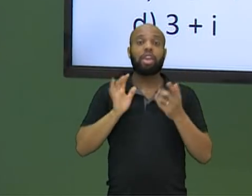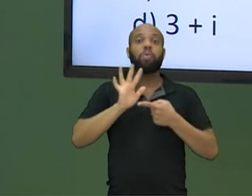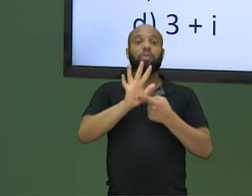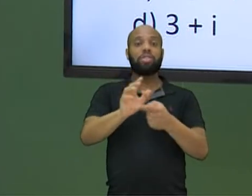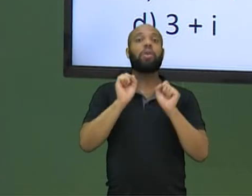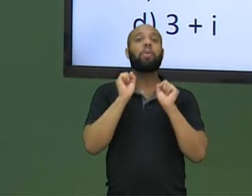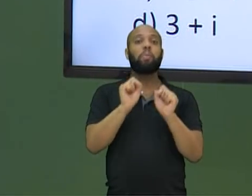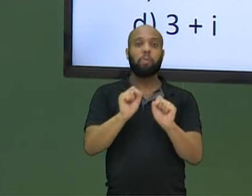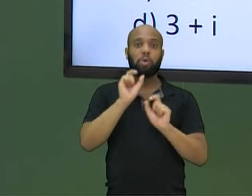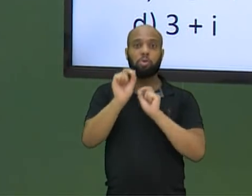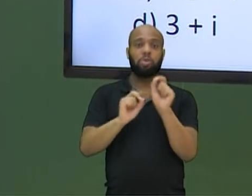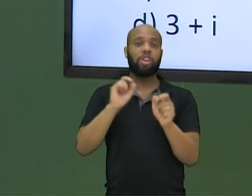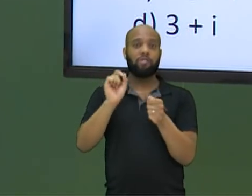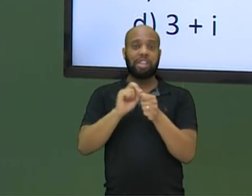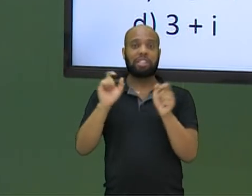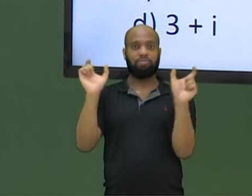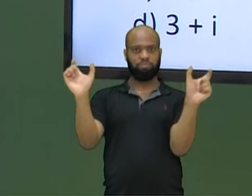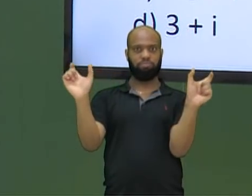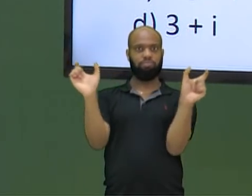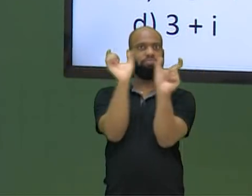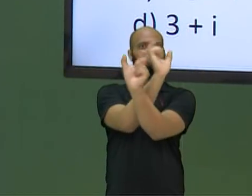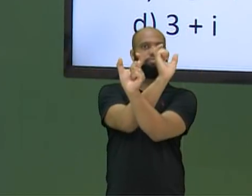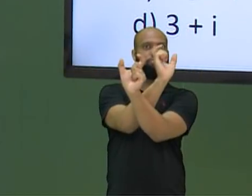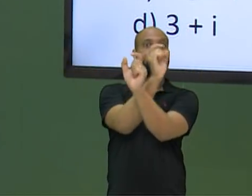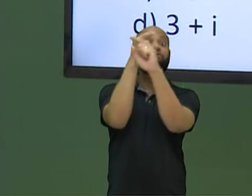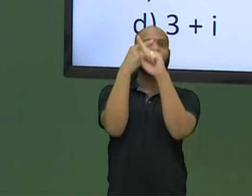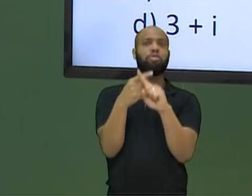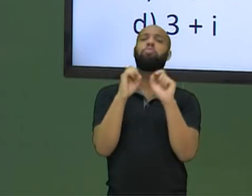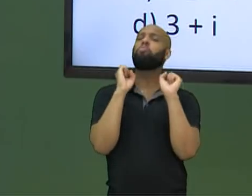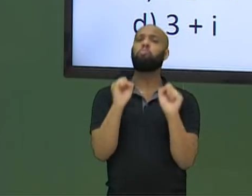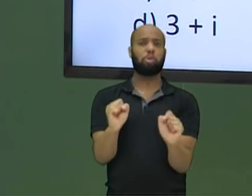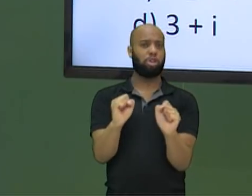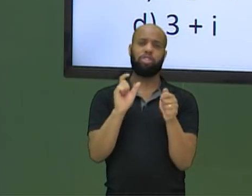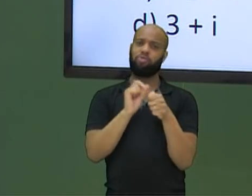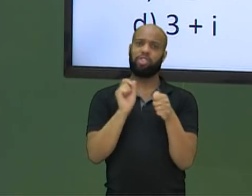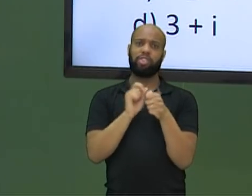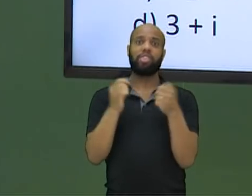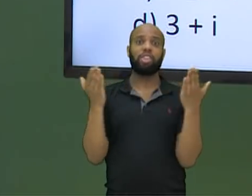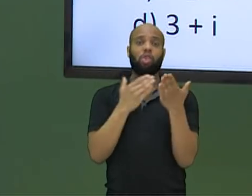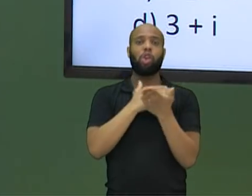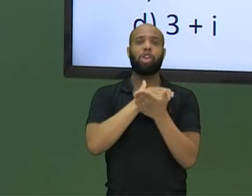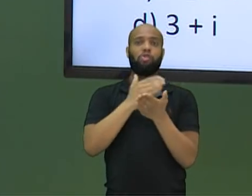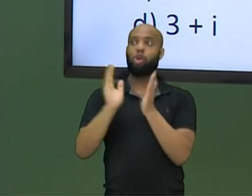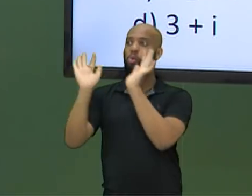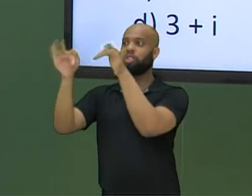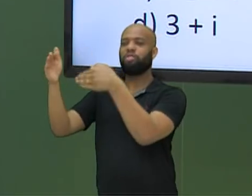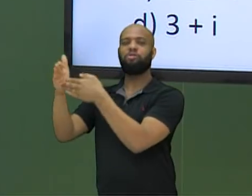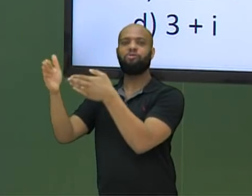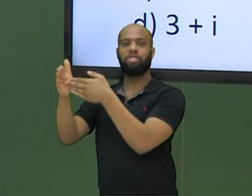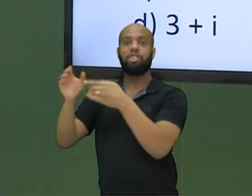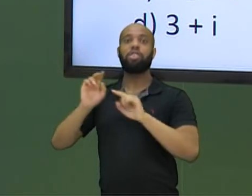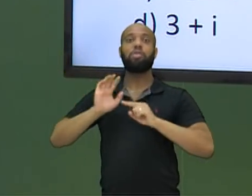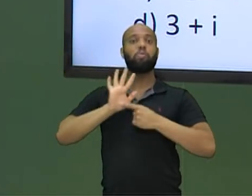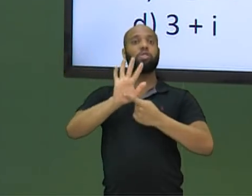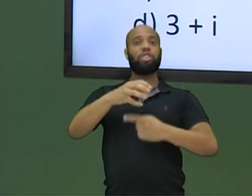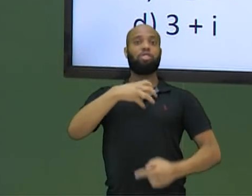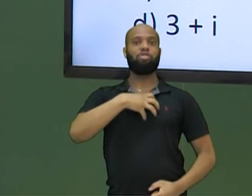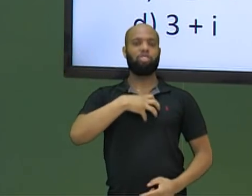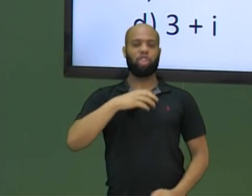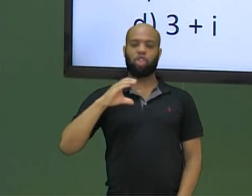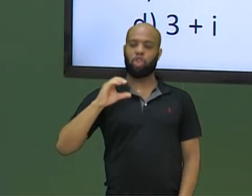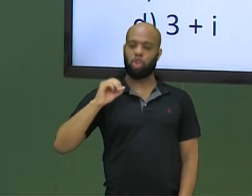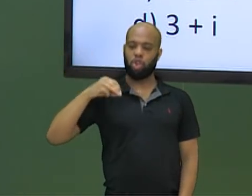vocês que agora eu vou fazer a multiplicação de trás para frente. Para quê? Para mostrar que a propriedade comutativa é